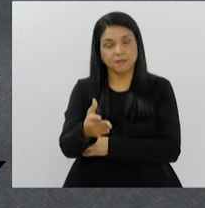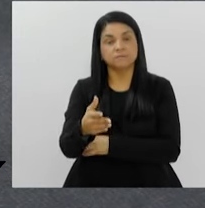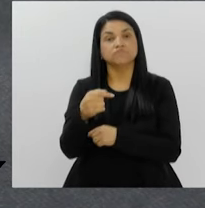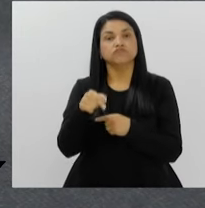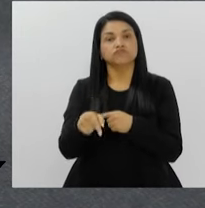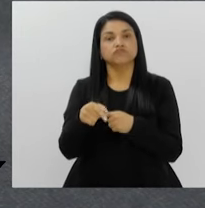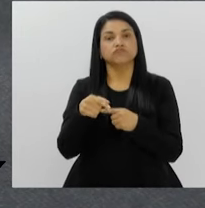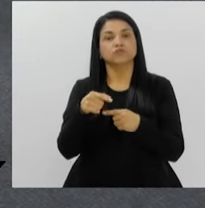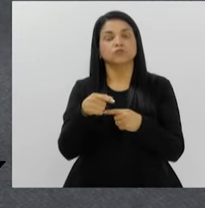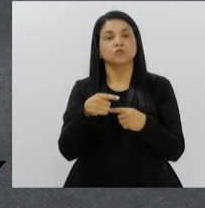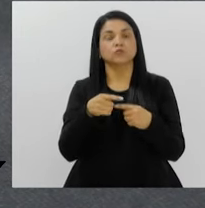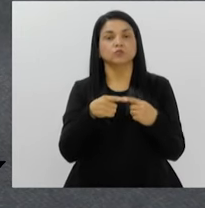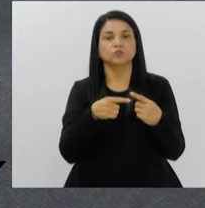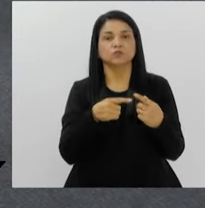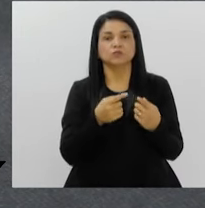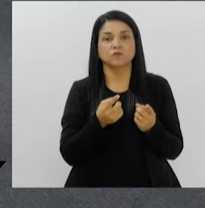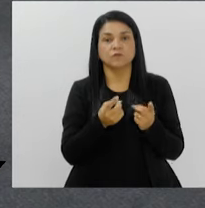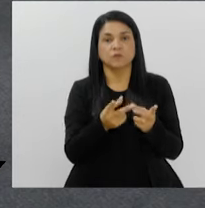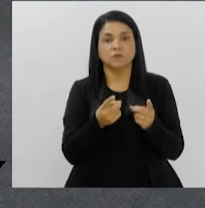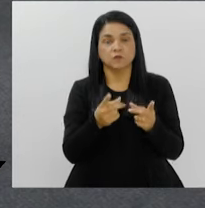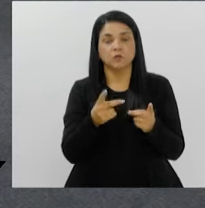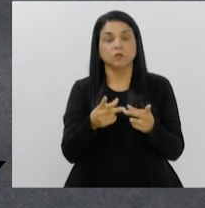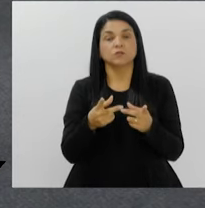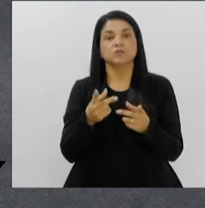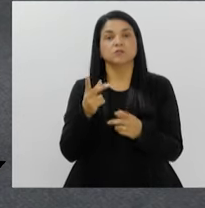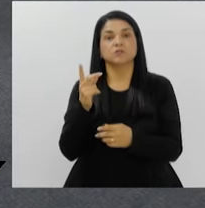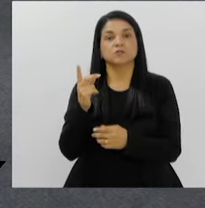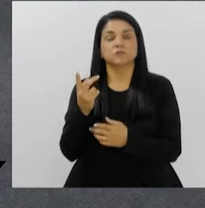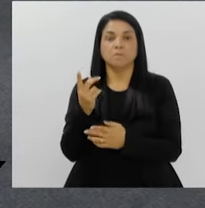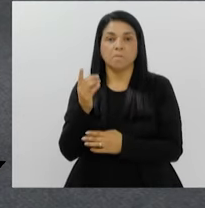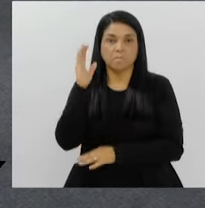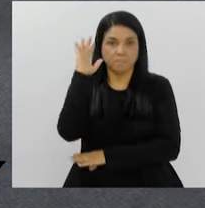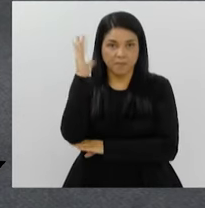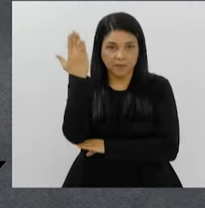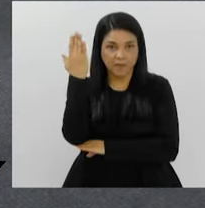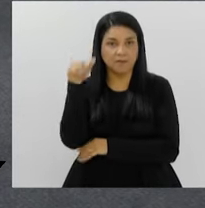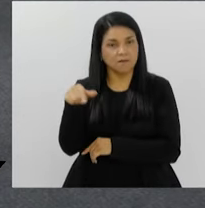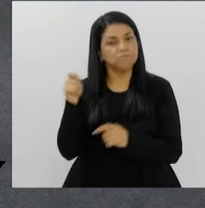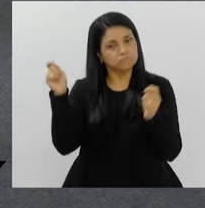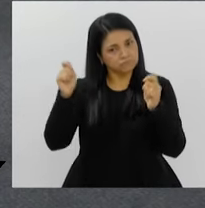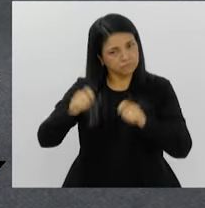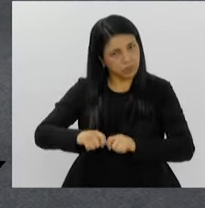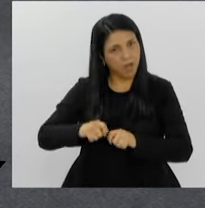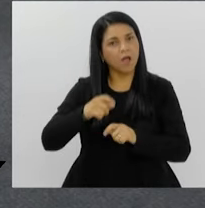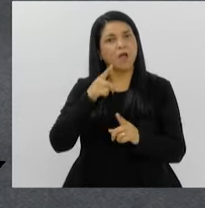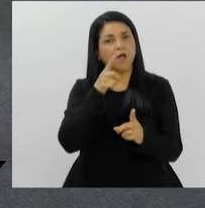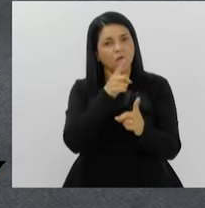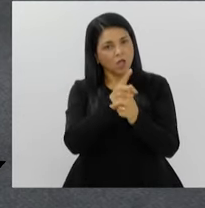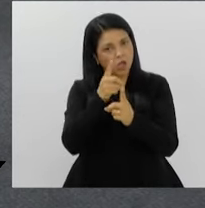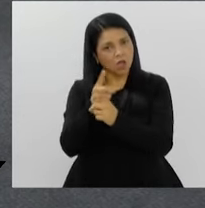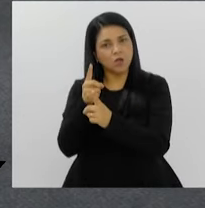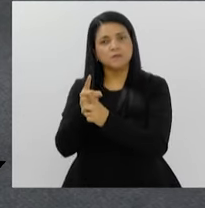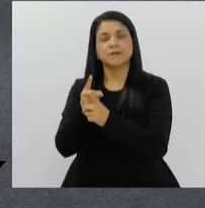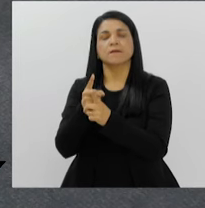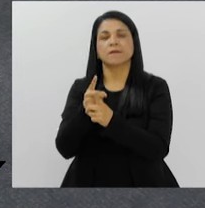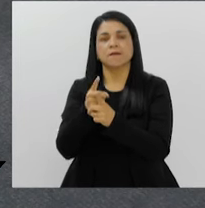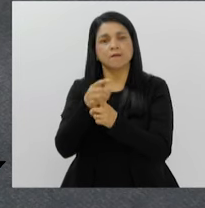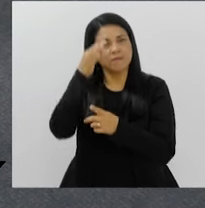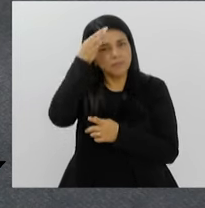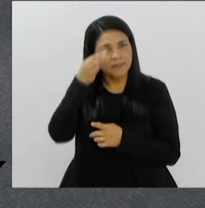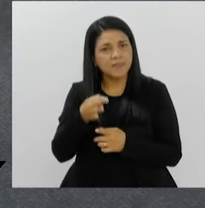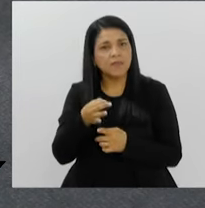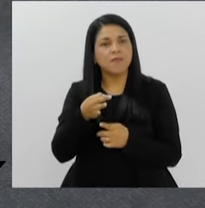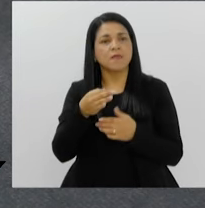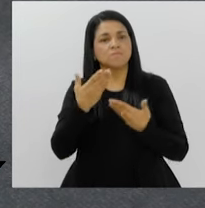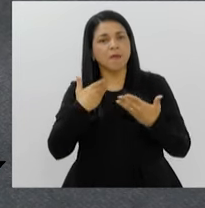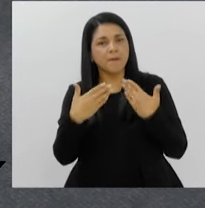os produtores de móveis, exportadores de madeira. Ou seja, é sim possível você encontrar pontos de entendimento que